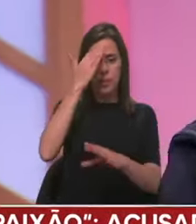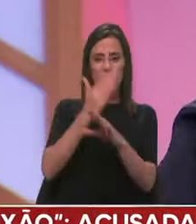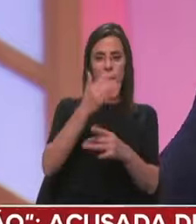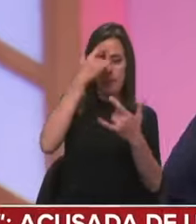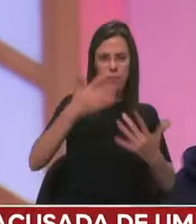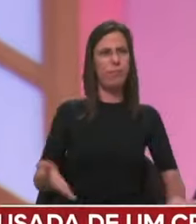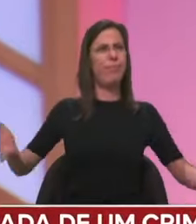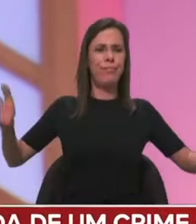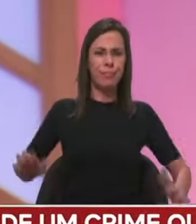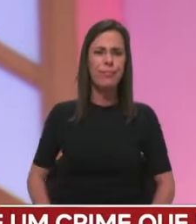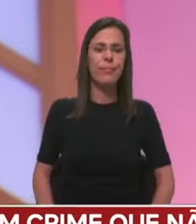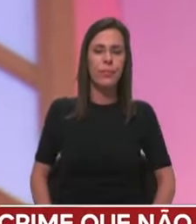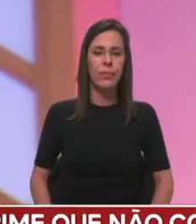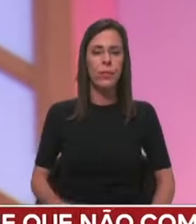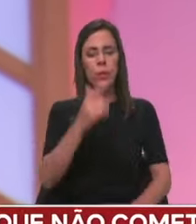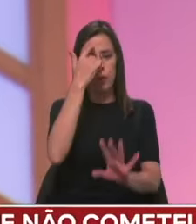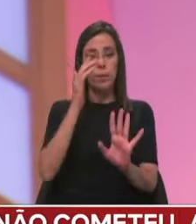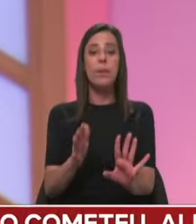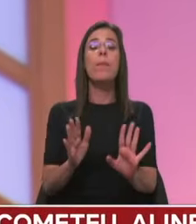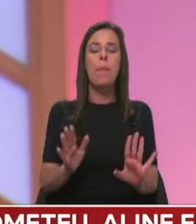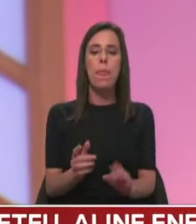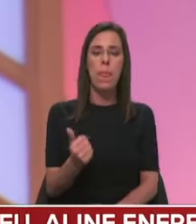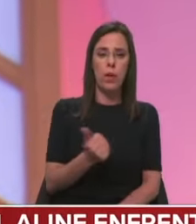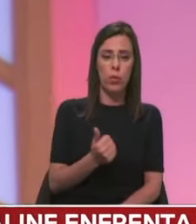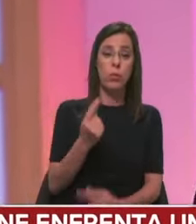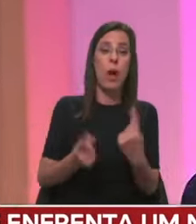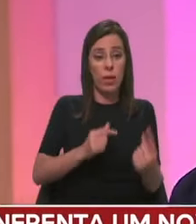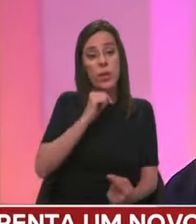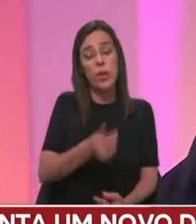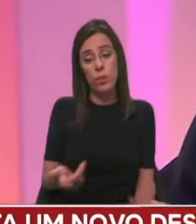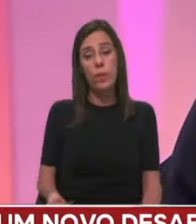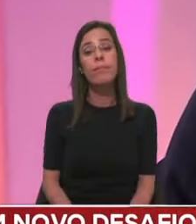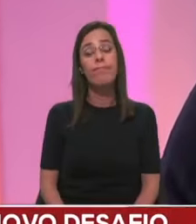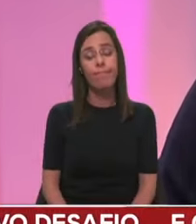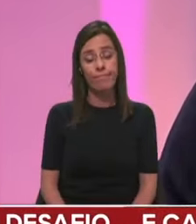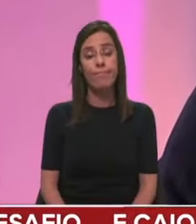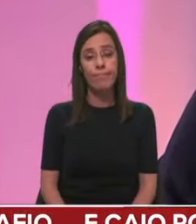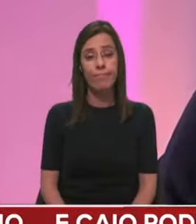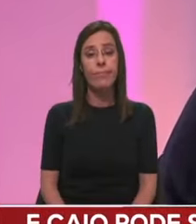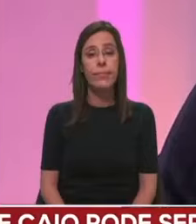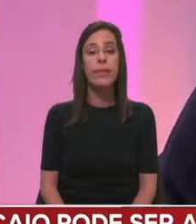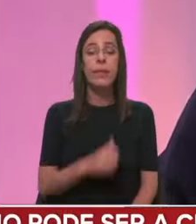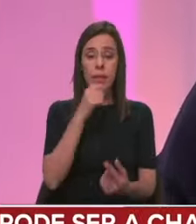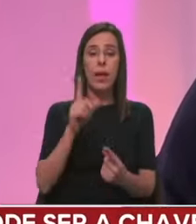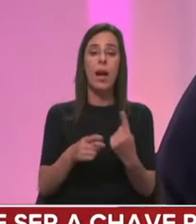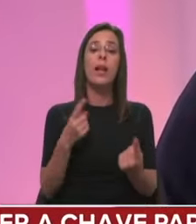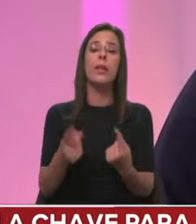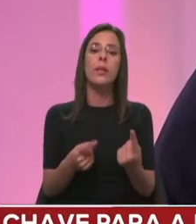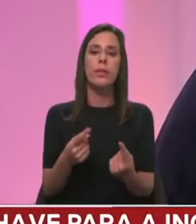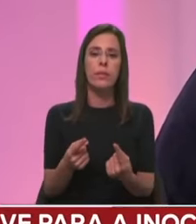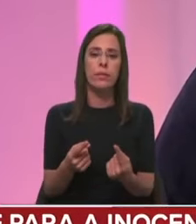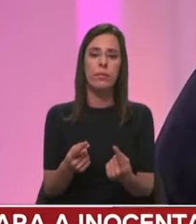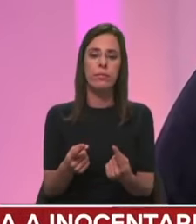previsibilidade toda a previsibilidade agora quando mas os os bons às vezes morrem às vezes morrem não é bons às vezes mais e às vezes ficam